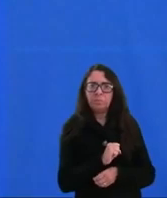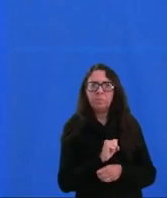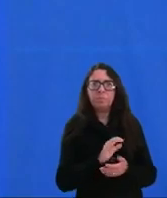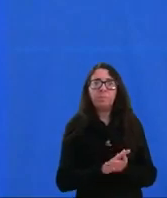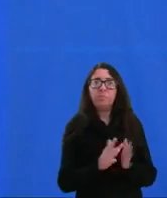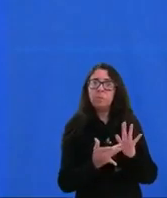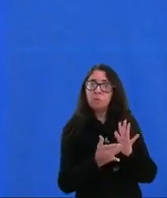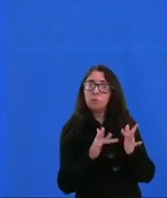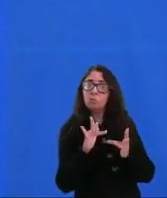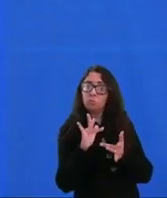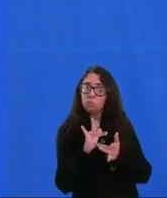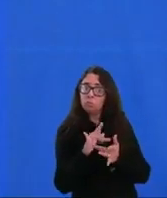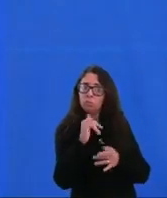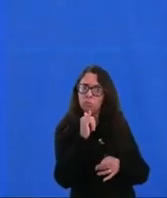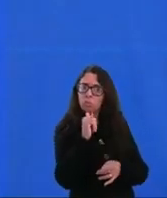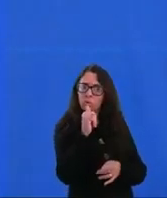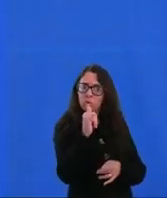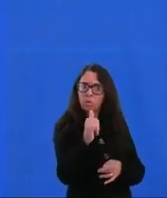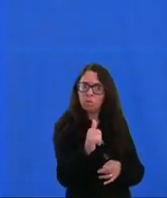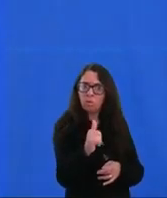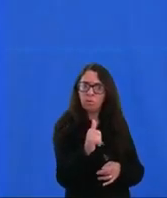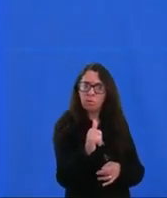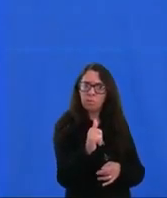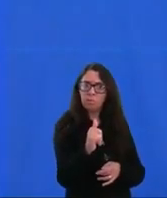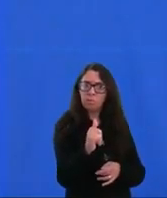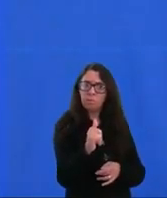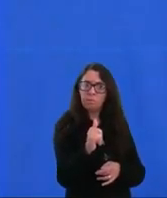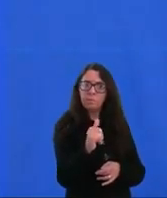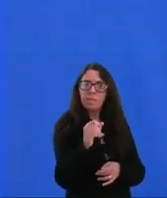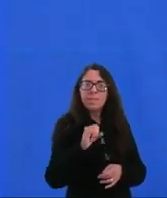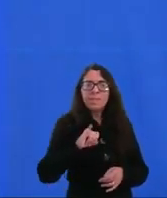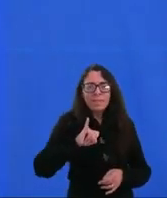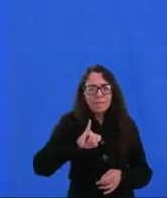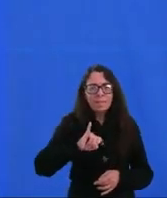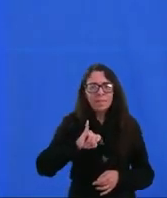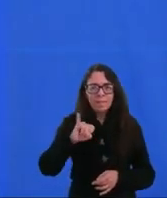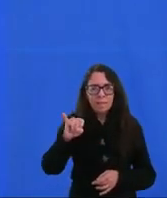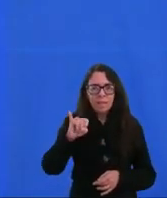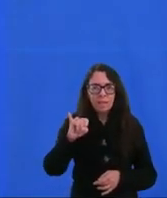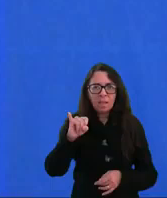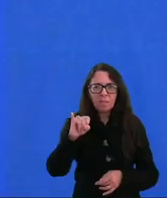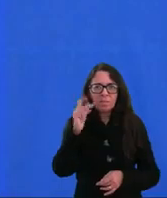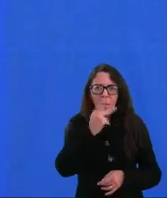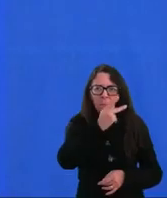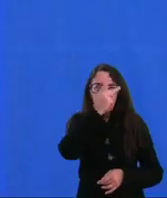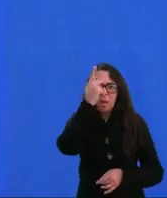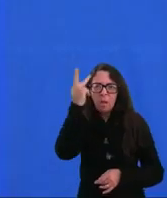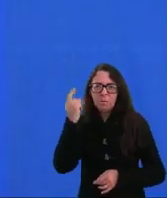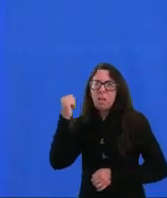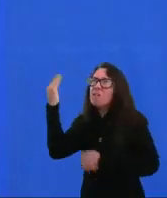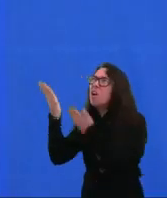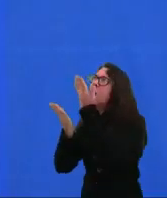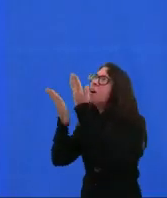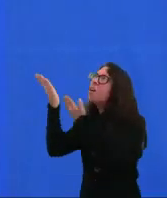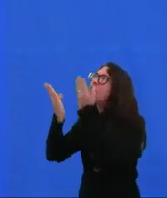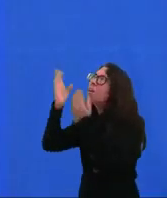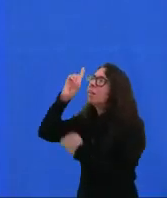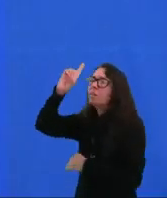discípulos, se tiverdes amor uns aos